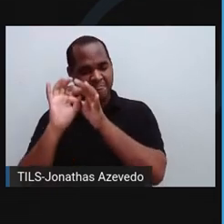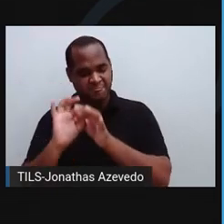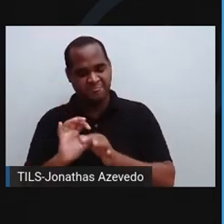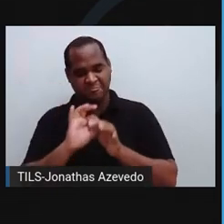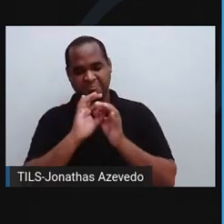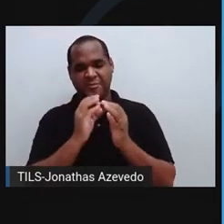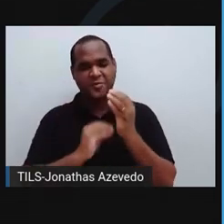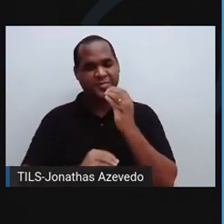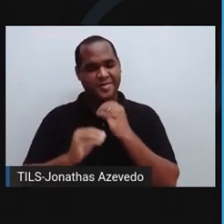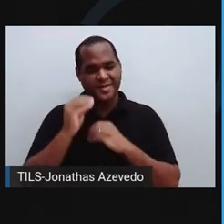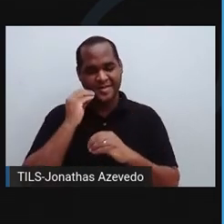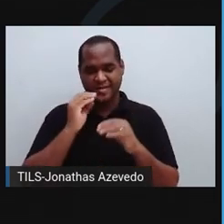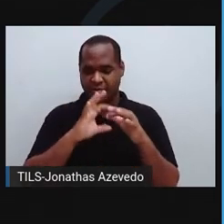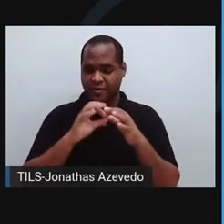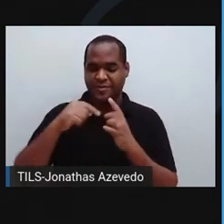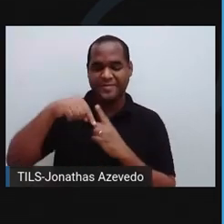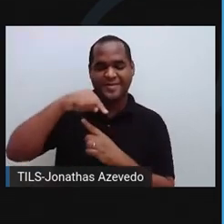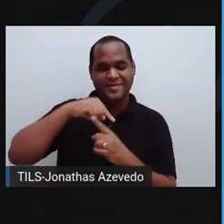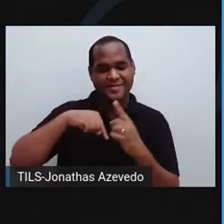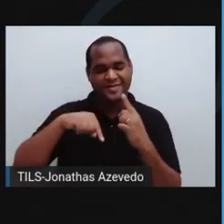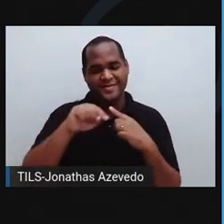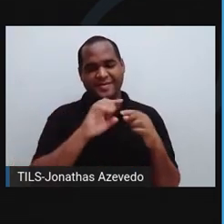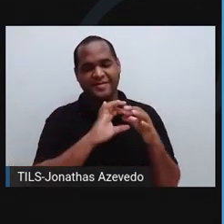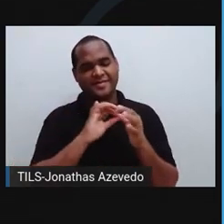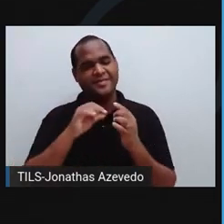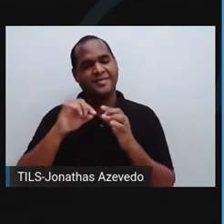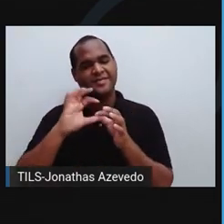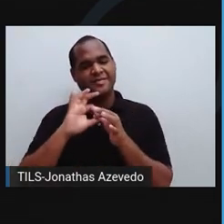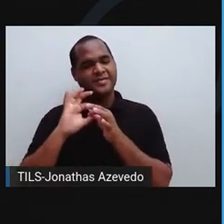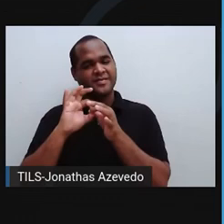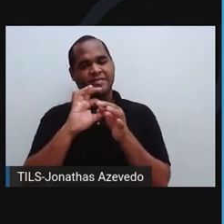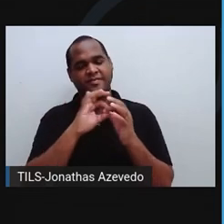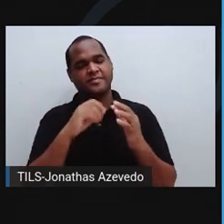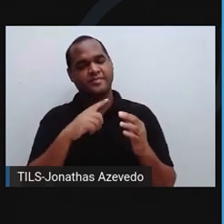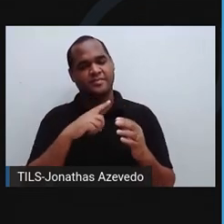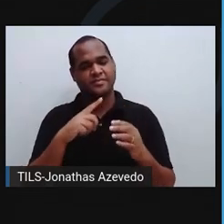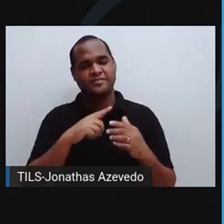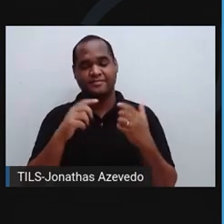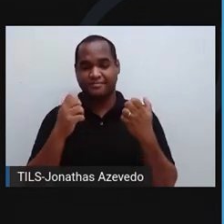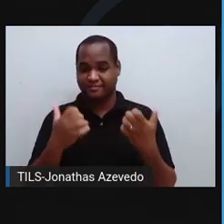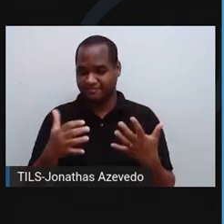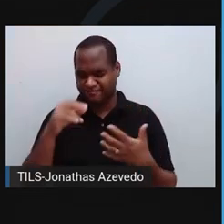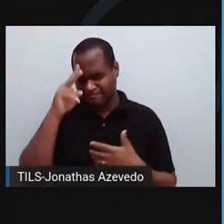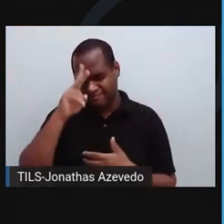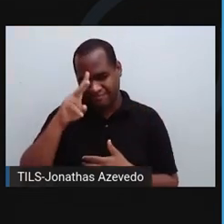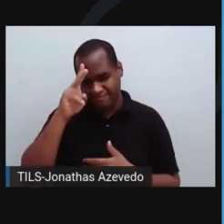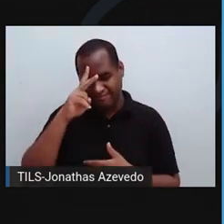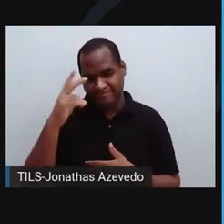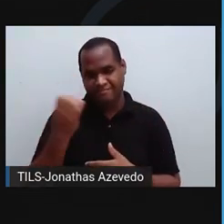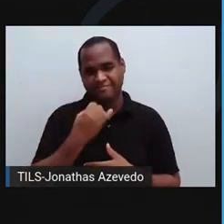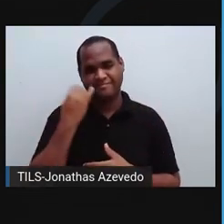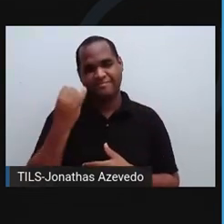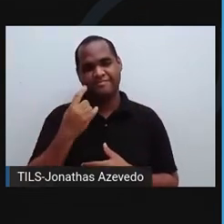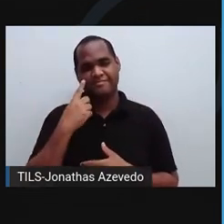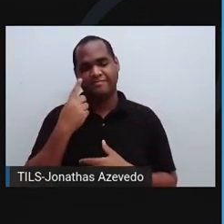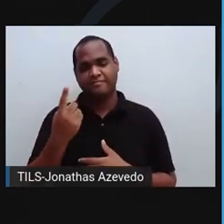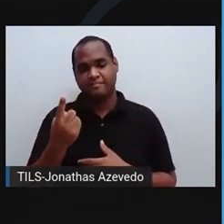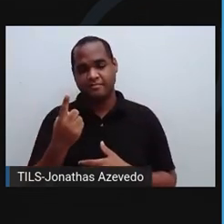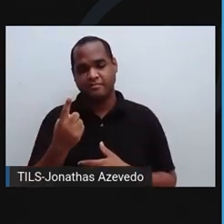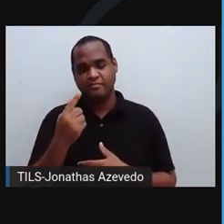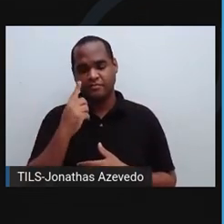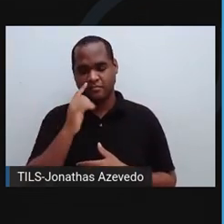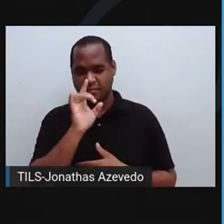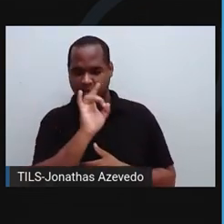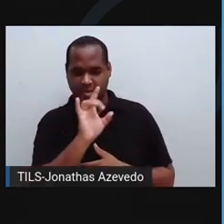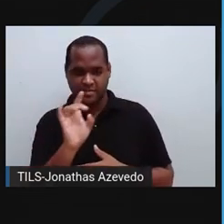uma reunião de várias cadeias, seres interligados. Essa é a vida real. Lembre-se. Eu não vou gravar a posição de um ser, eu vou